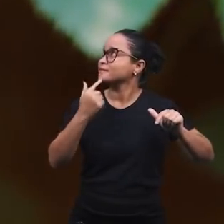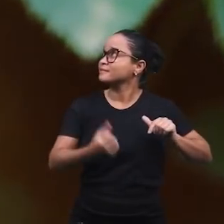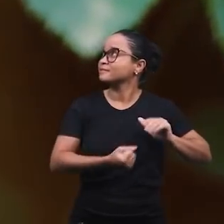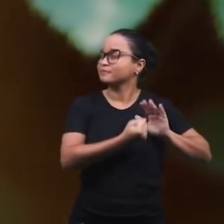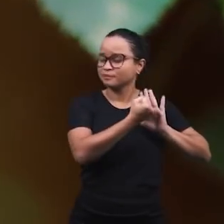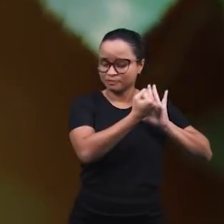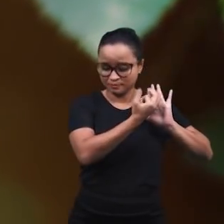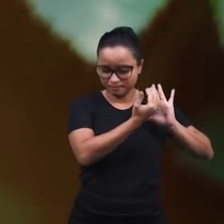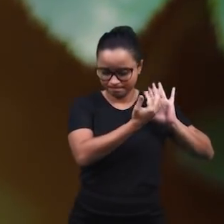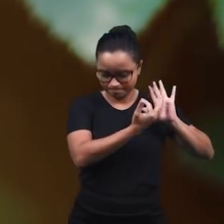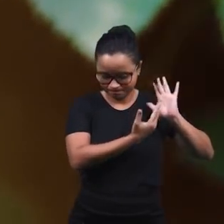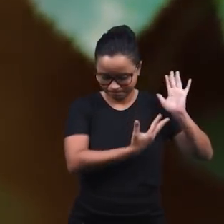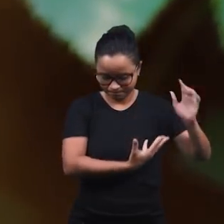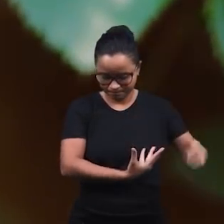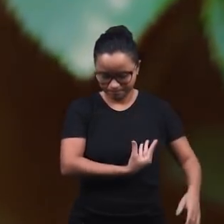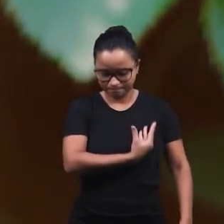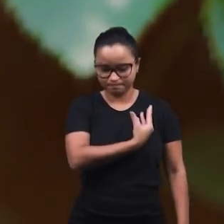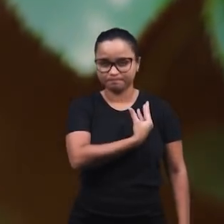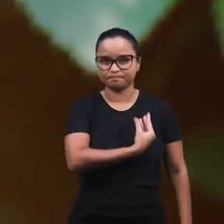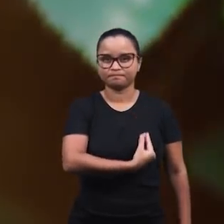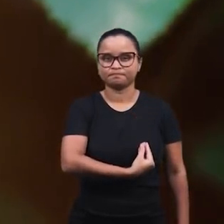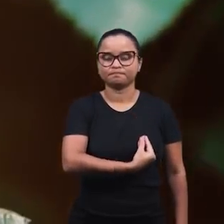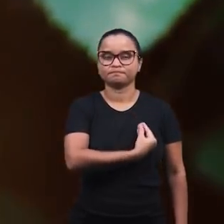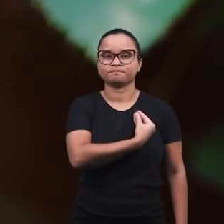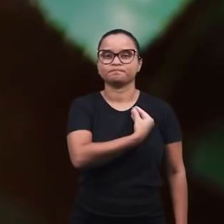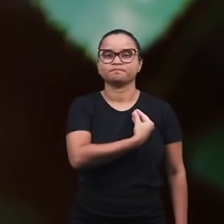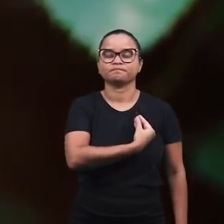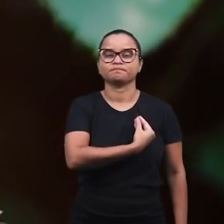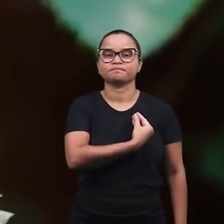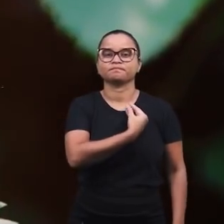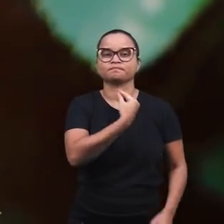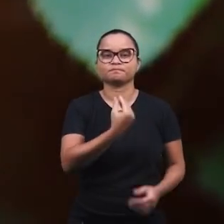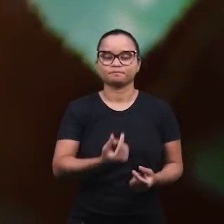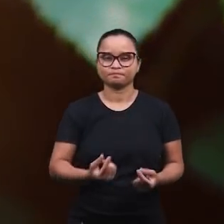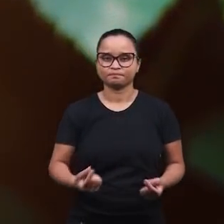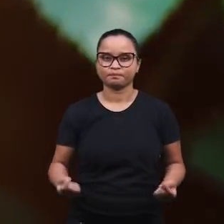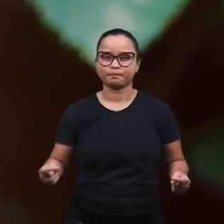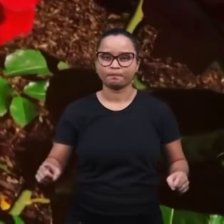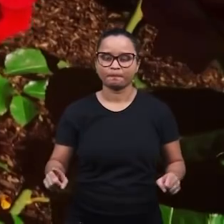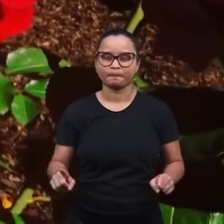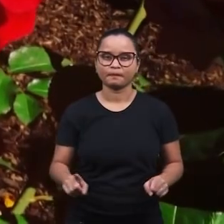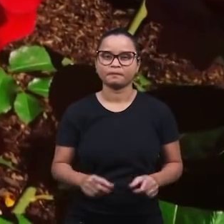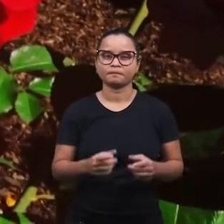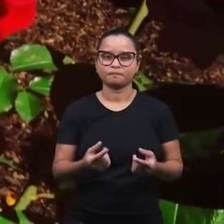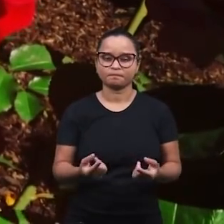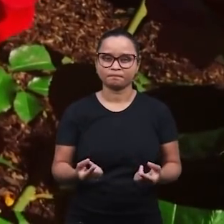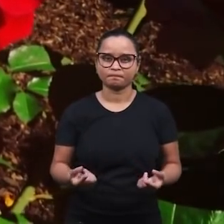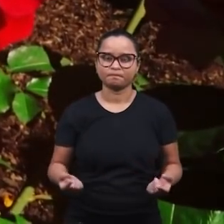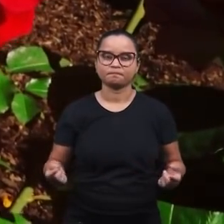Derrama do teu sangue sobre mim.